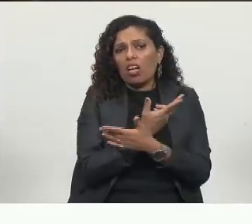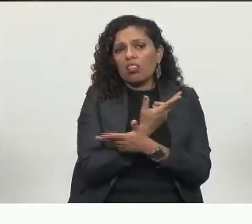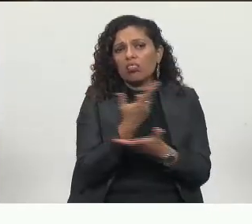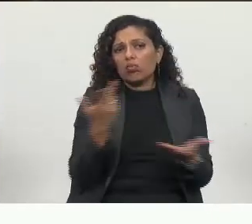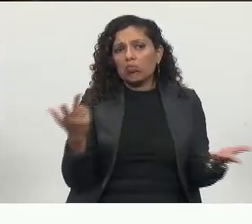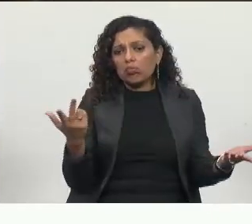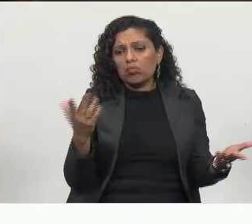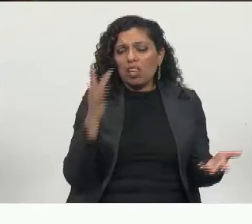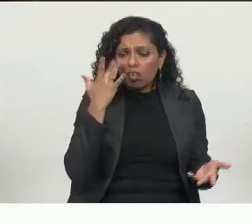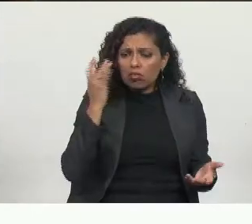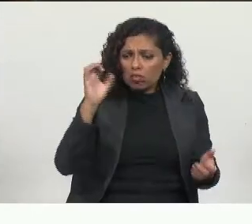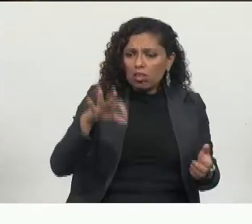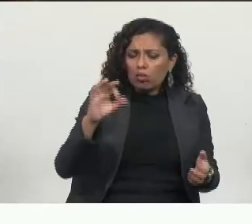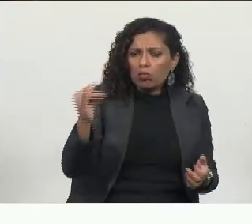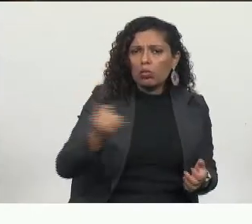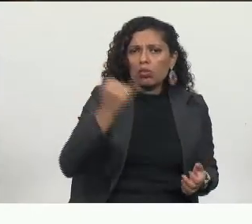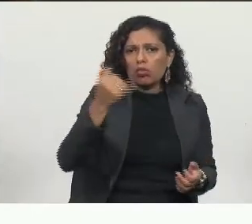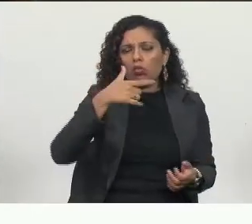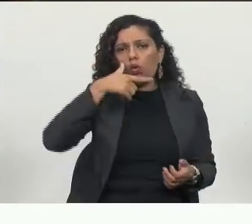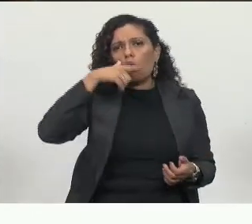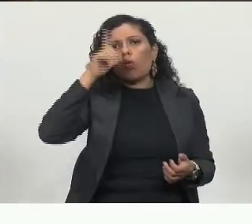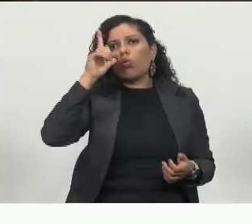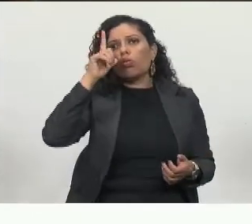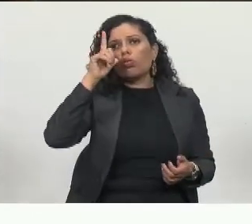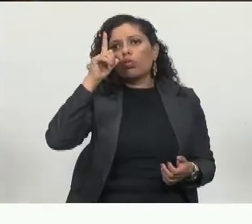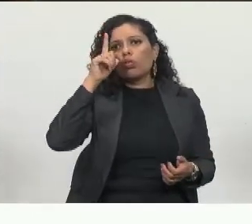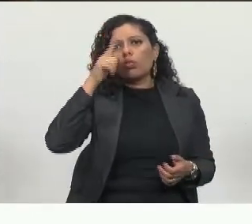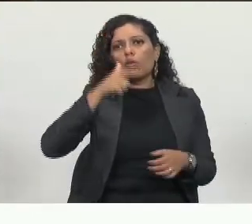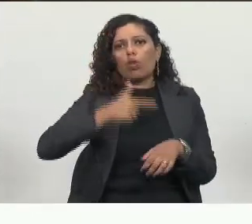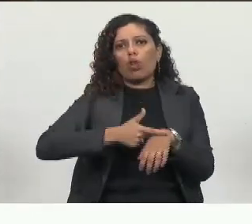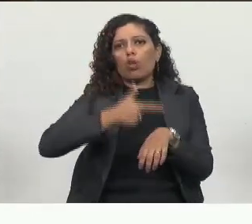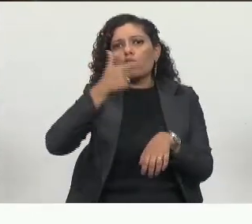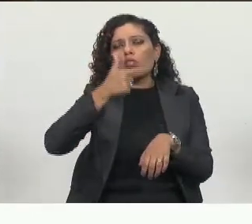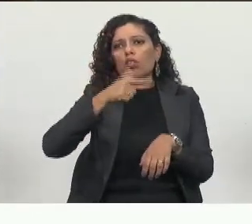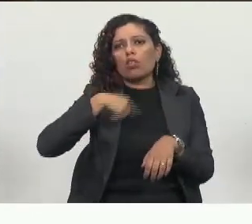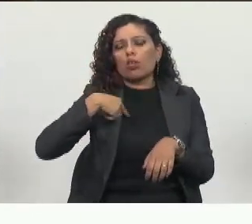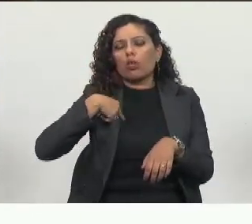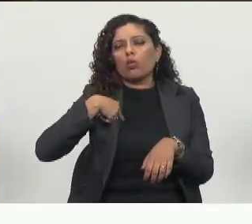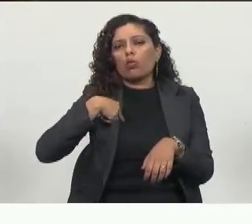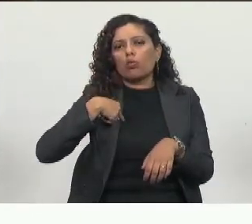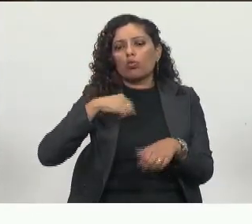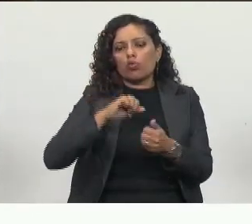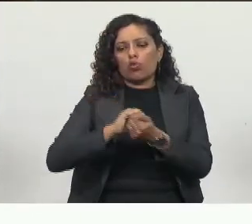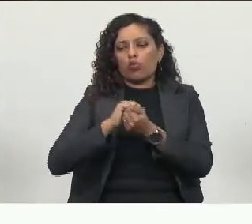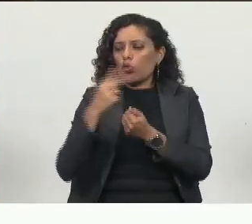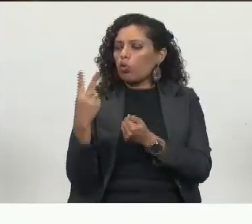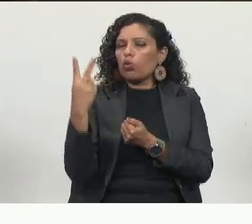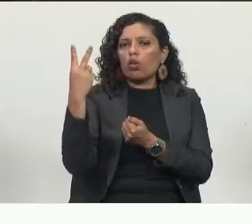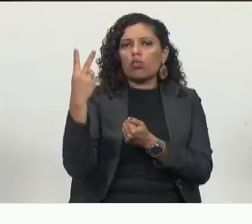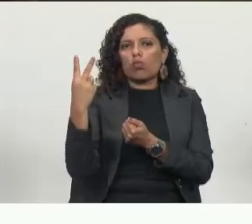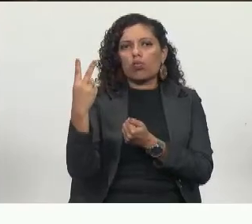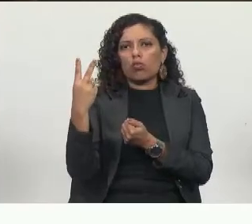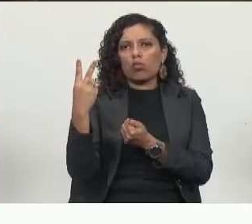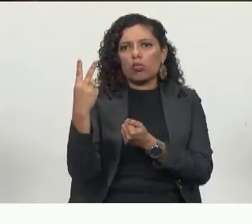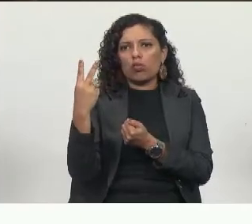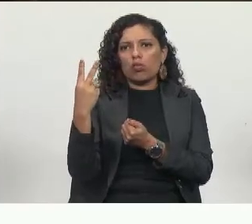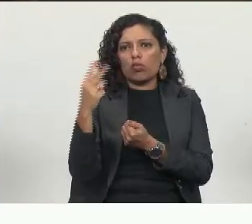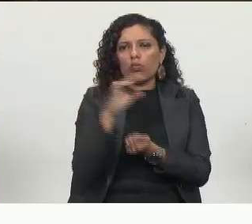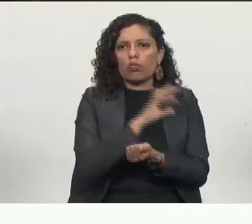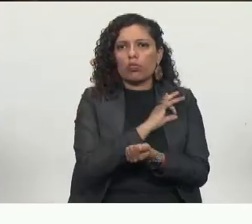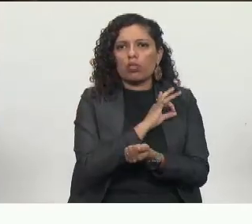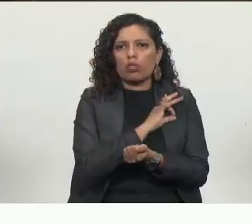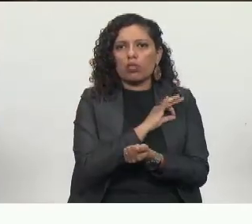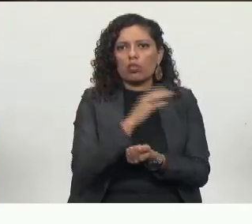é sim necessário. Ontem eram meia-noite e eu e mais 2 agentes, né, a gente